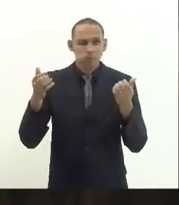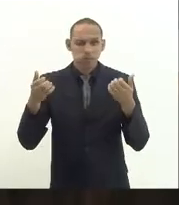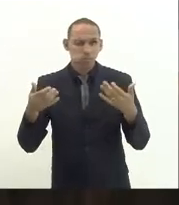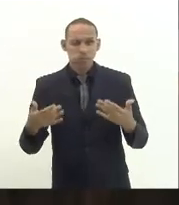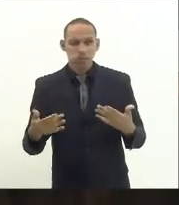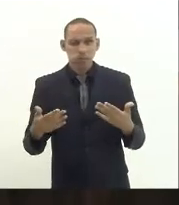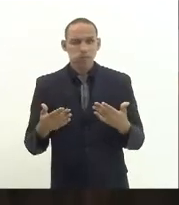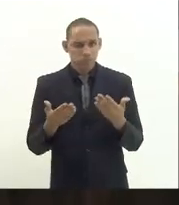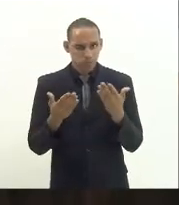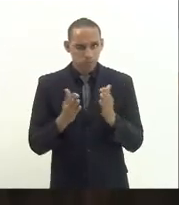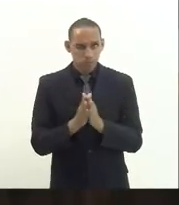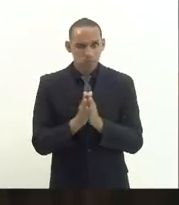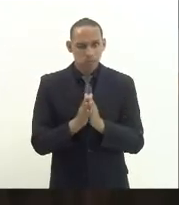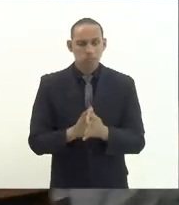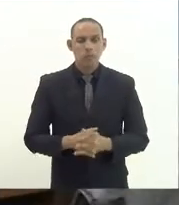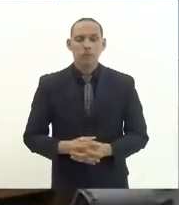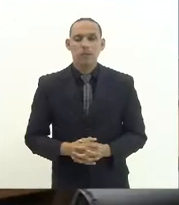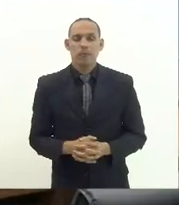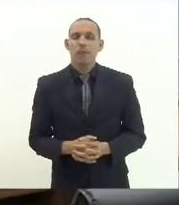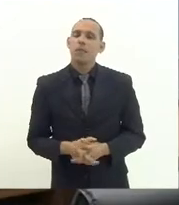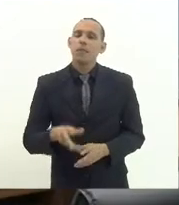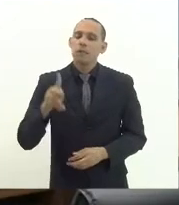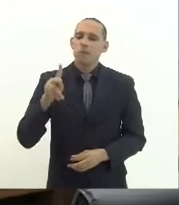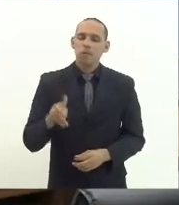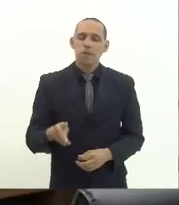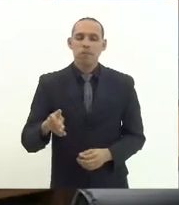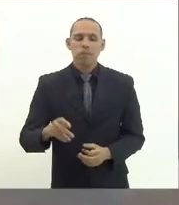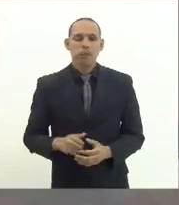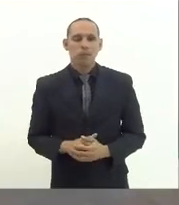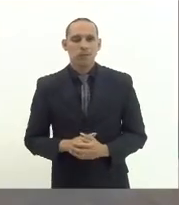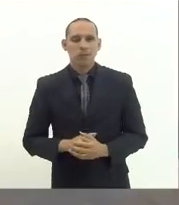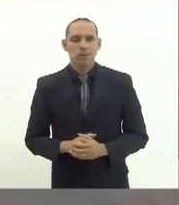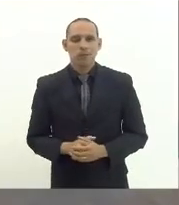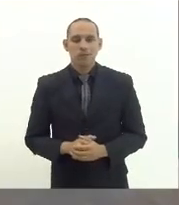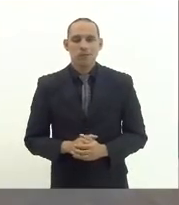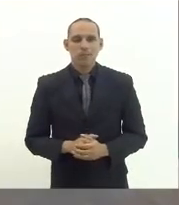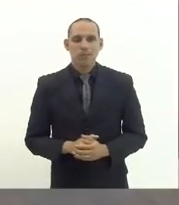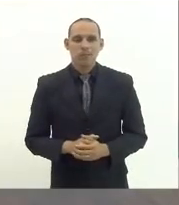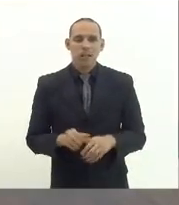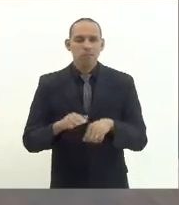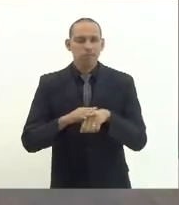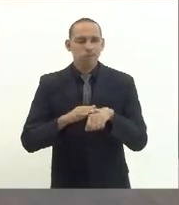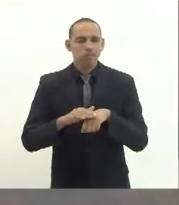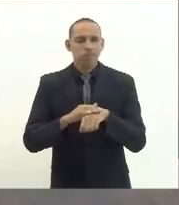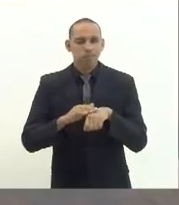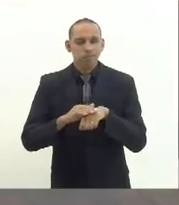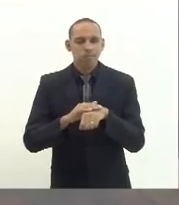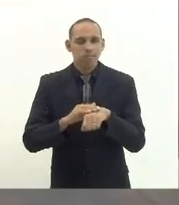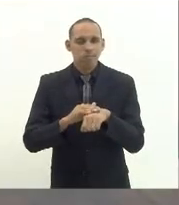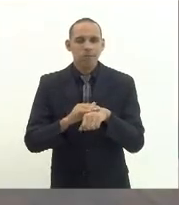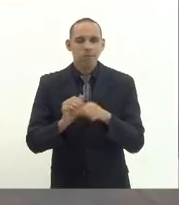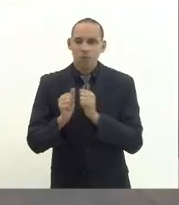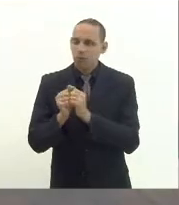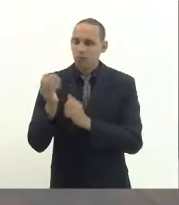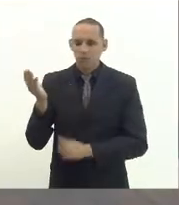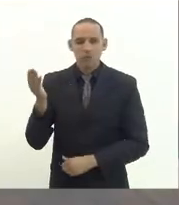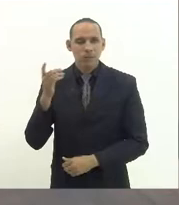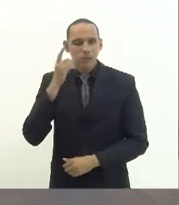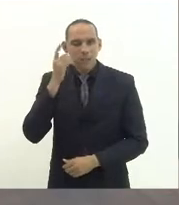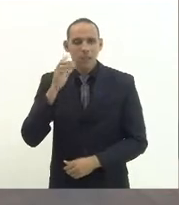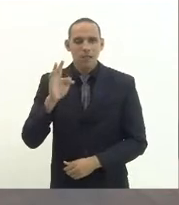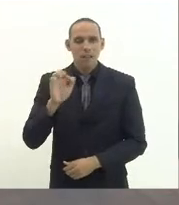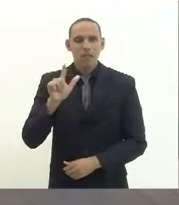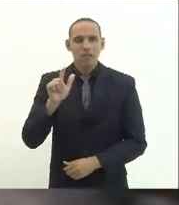excelência ouvir o deputado Flávio serafini sua Presidente eu conversei um pouco com um deputado Flávio